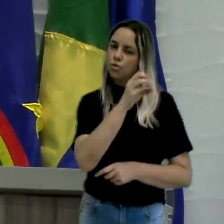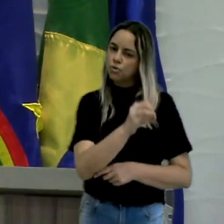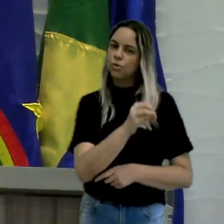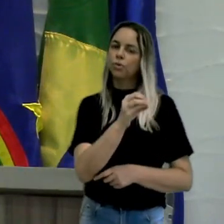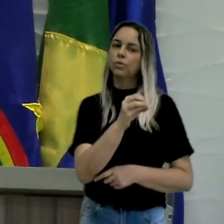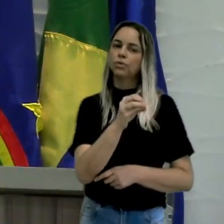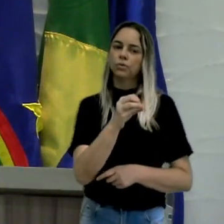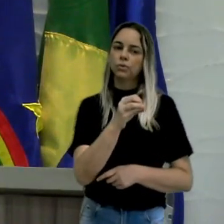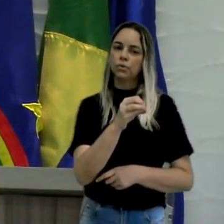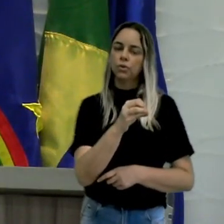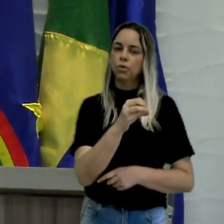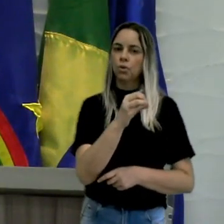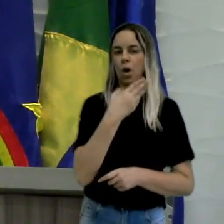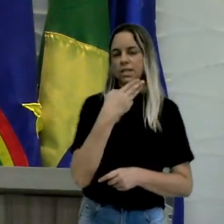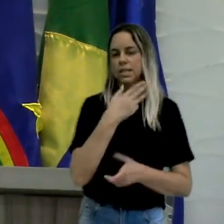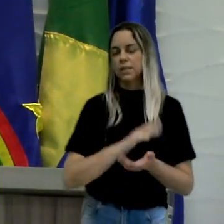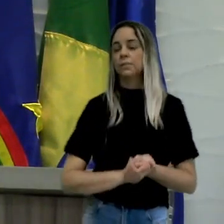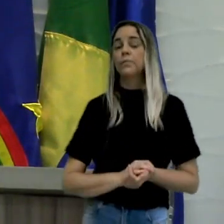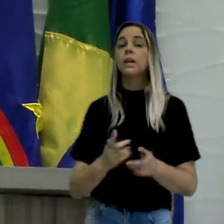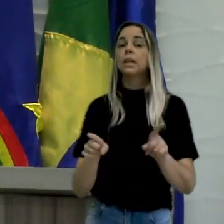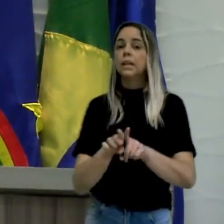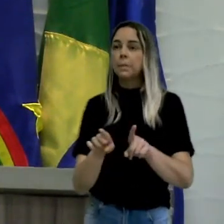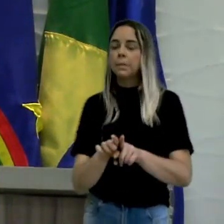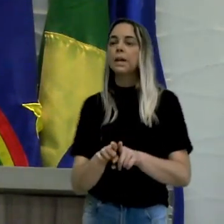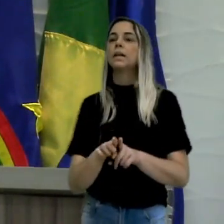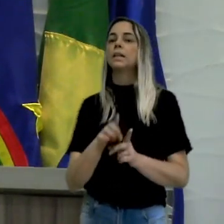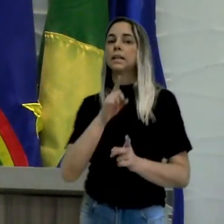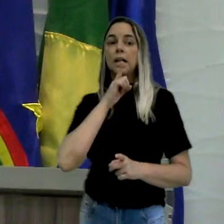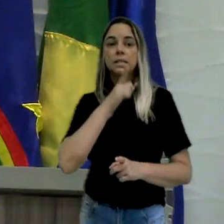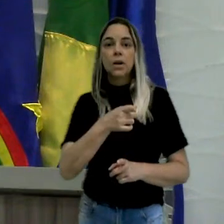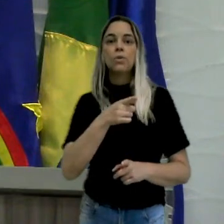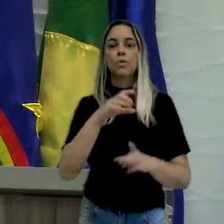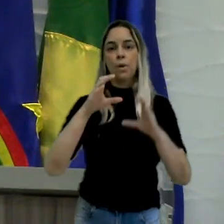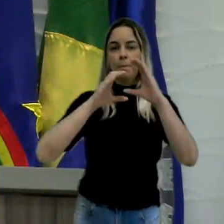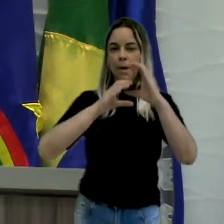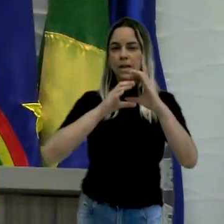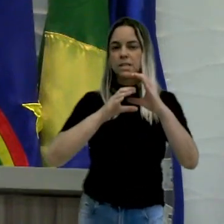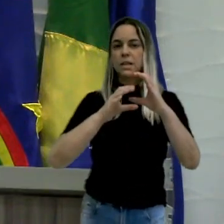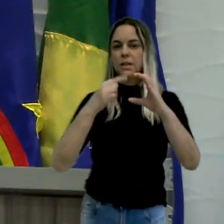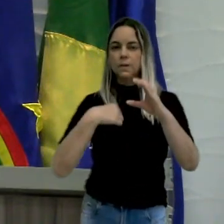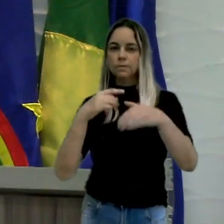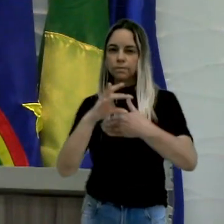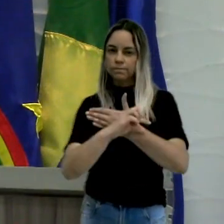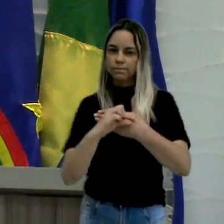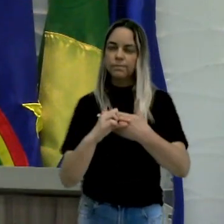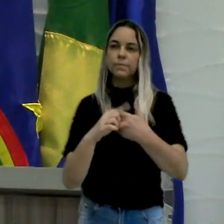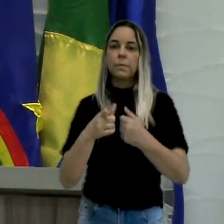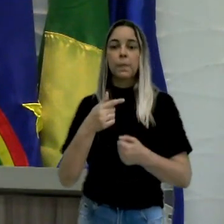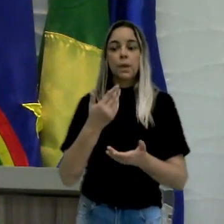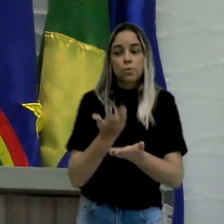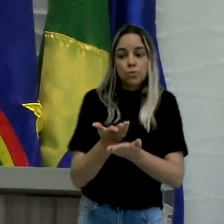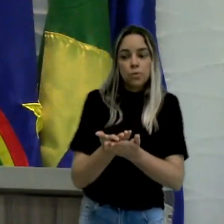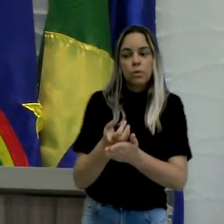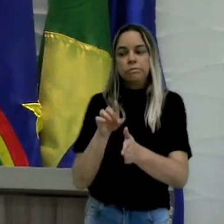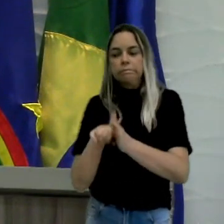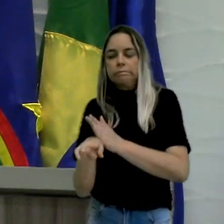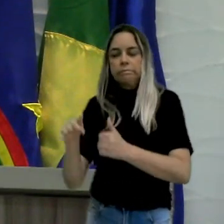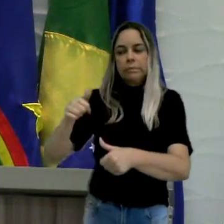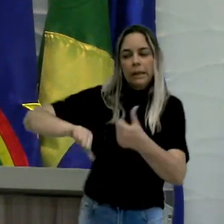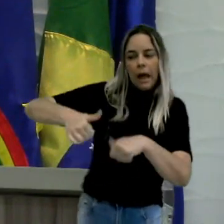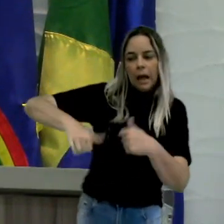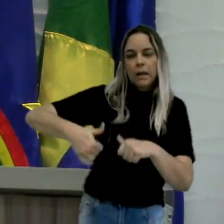Quero também falar aqui da indicação feita à Compesa, para que seja feito um estudo e uma análise na rede de água do bairro Odete